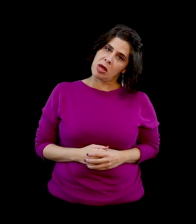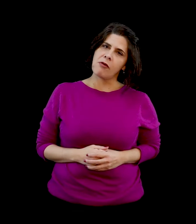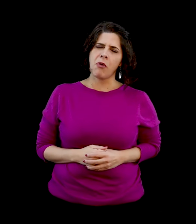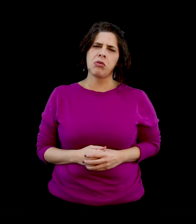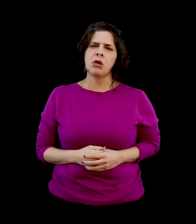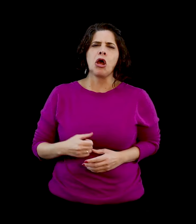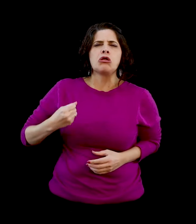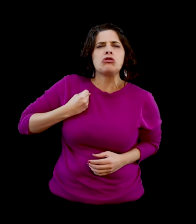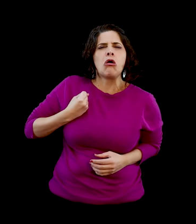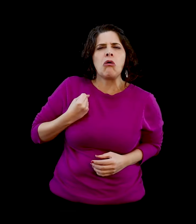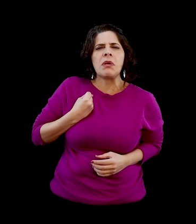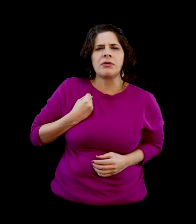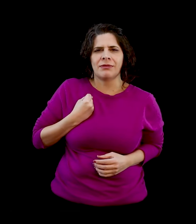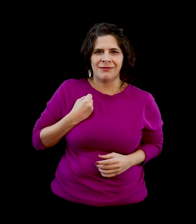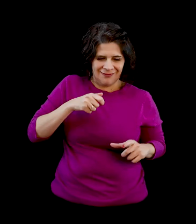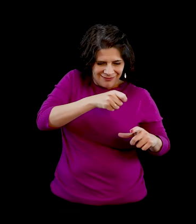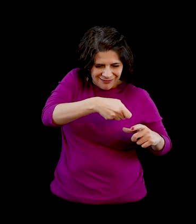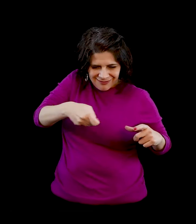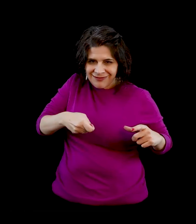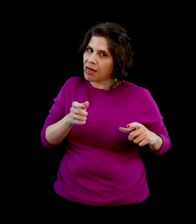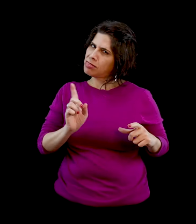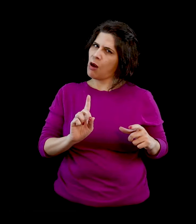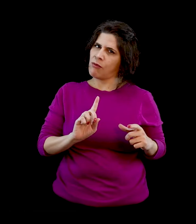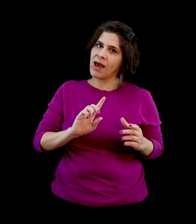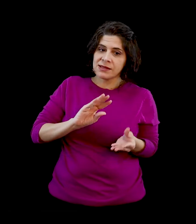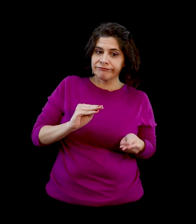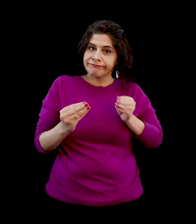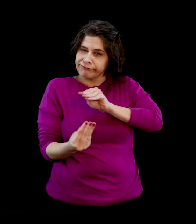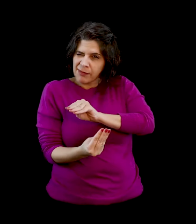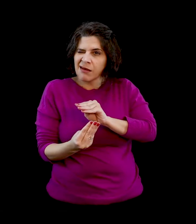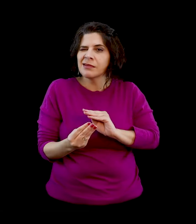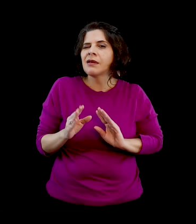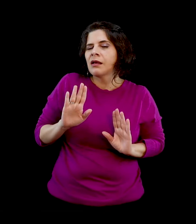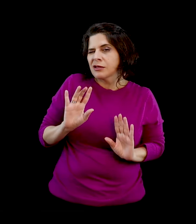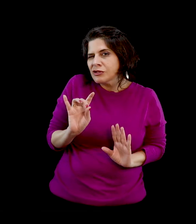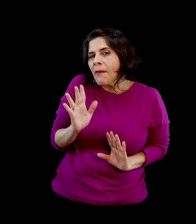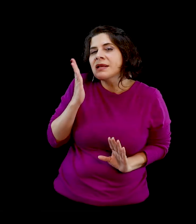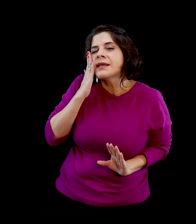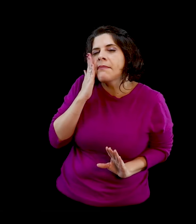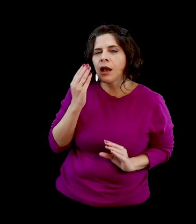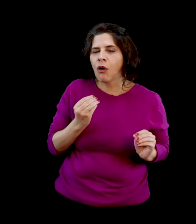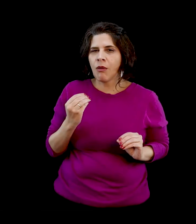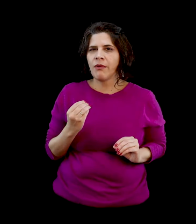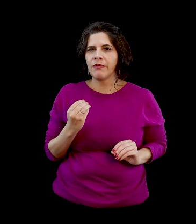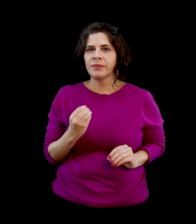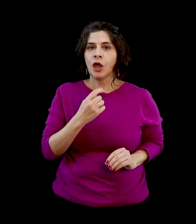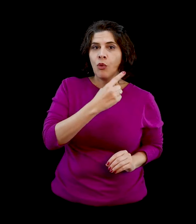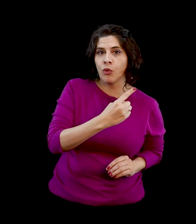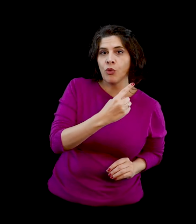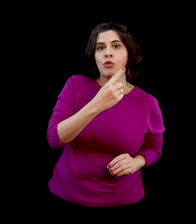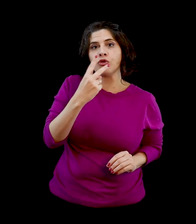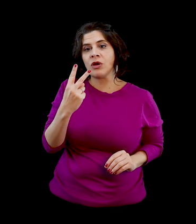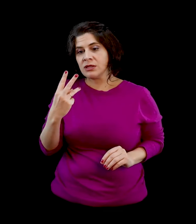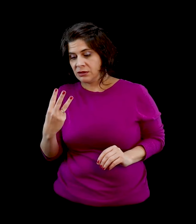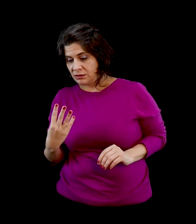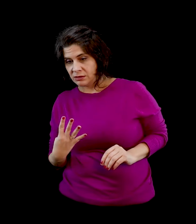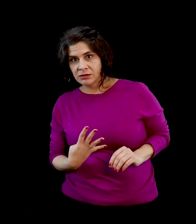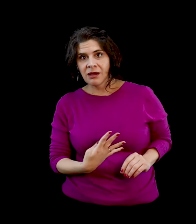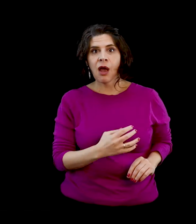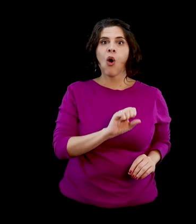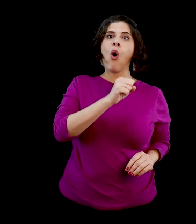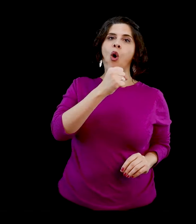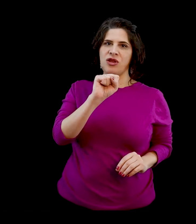eu não vou enumerar do lado que a gente vai desenhar, mas para vocês terem uma noção, a gente tem aqui o quadro 1, o quadro 2, assim por diante, até o quadro